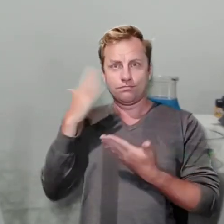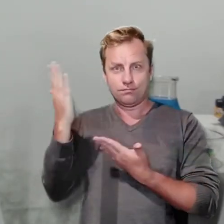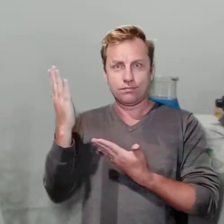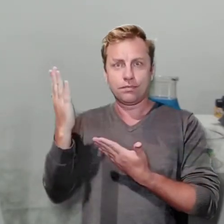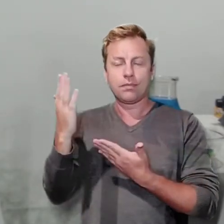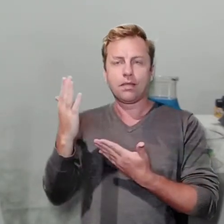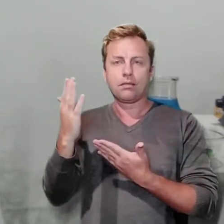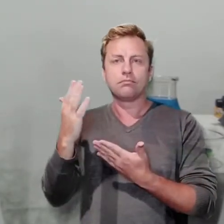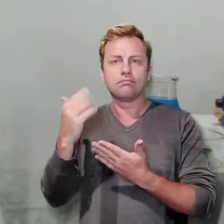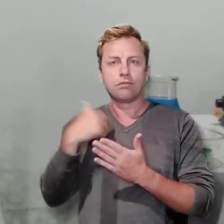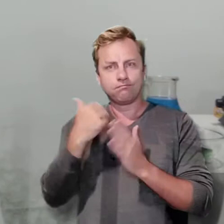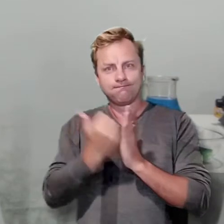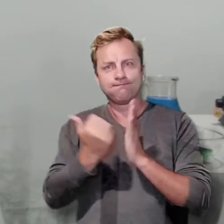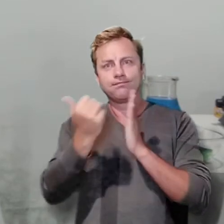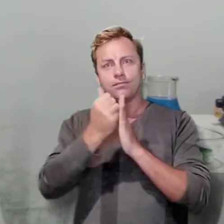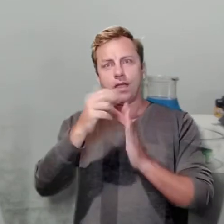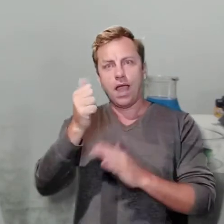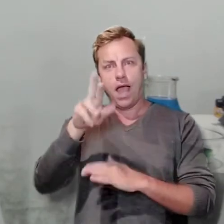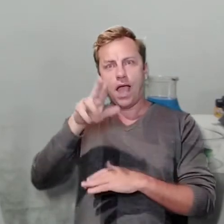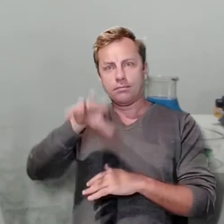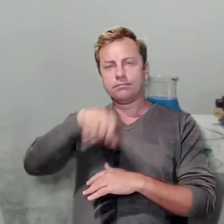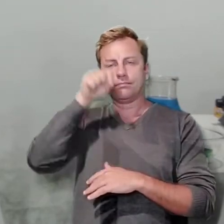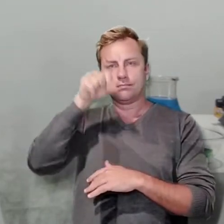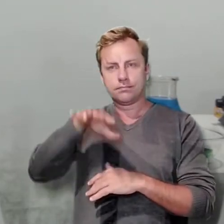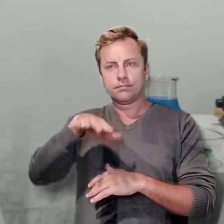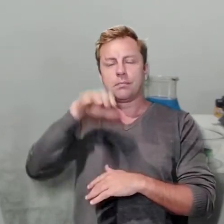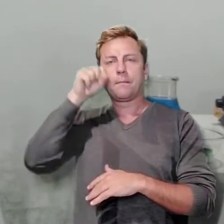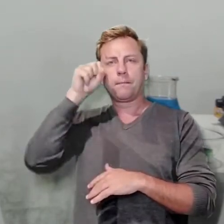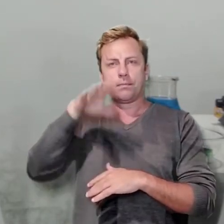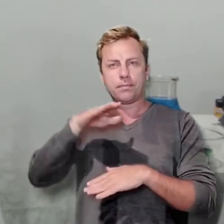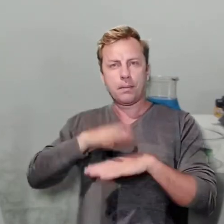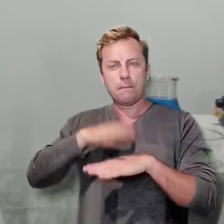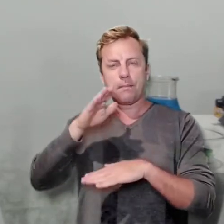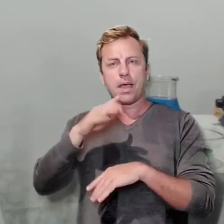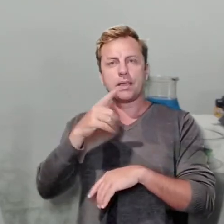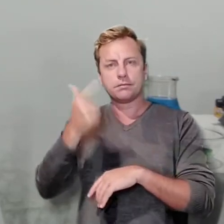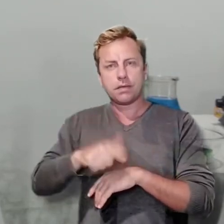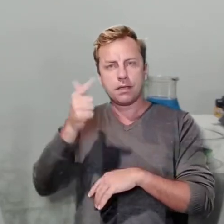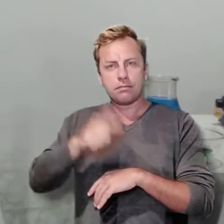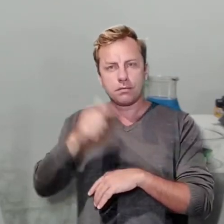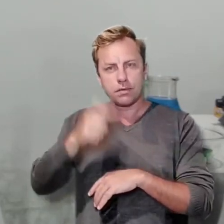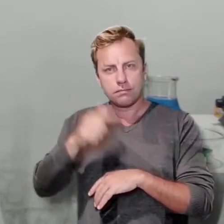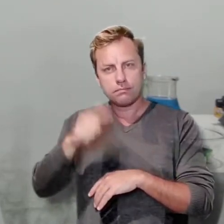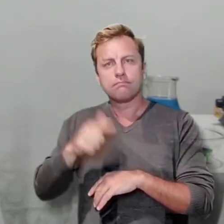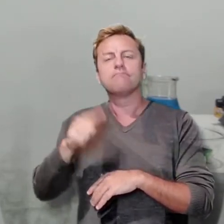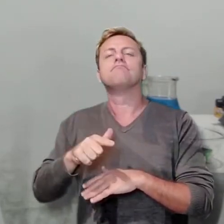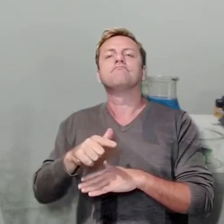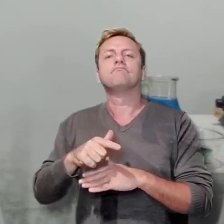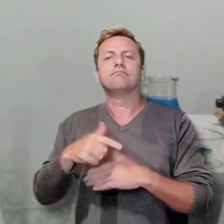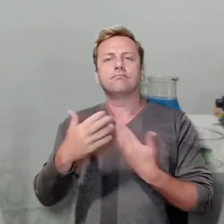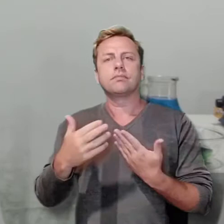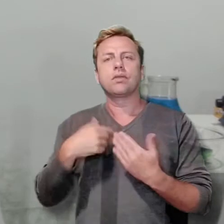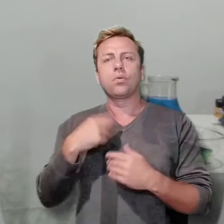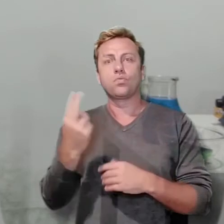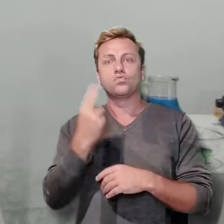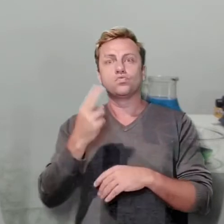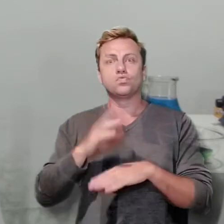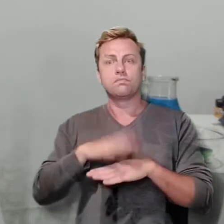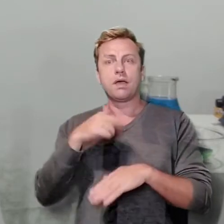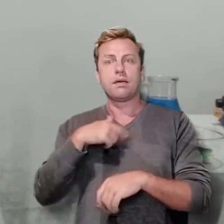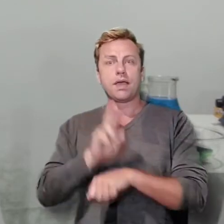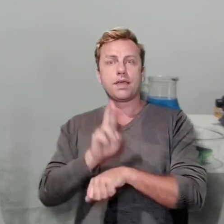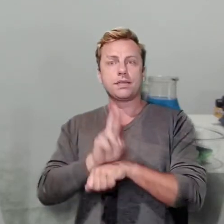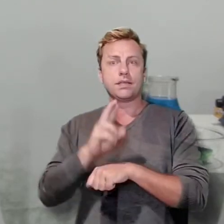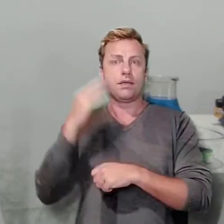como vocês podem ver, eu estou forçando uma respiração mais profunda, com maior frequência, utilizando mais da